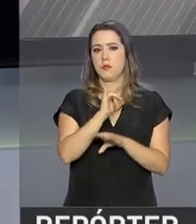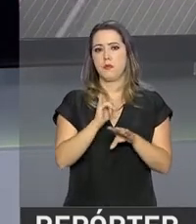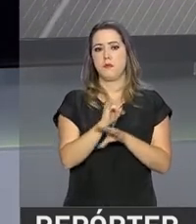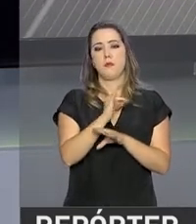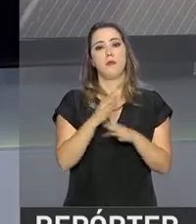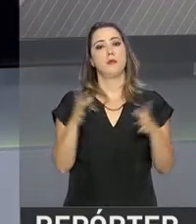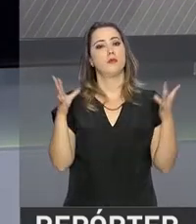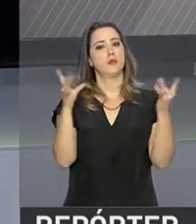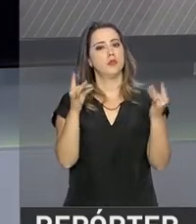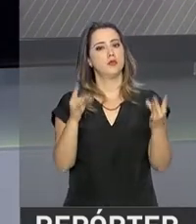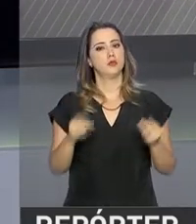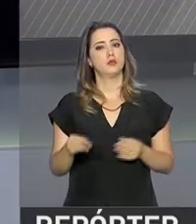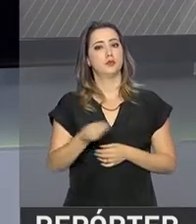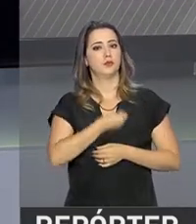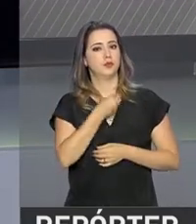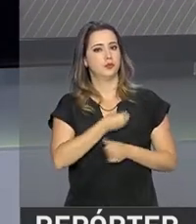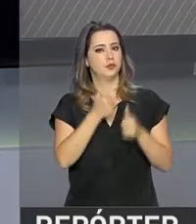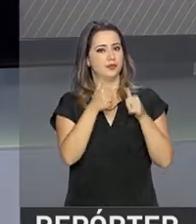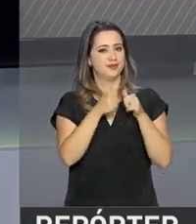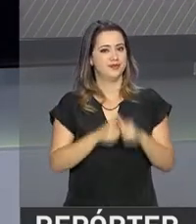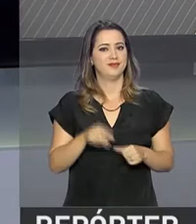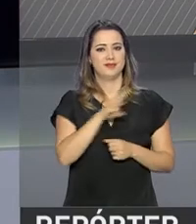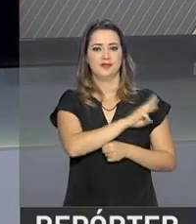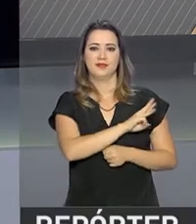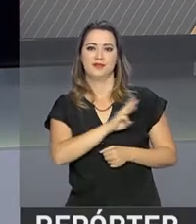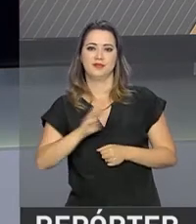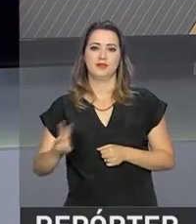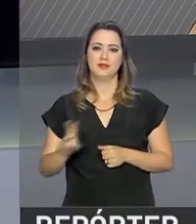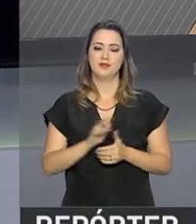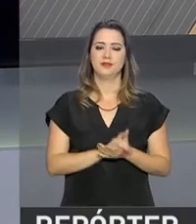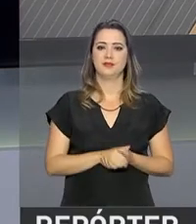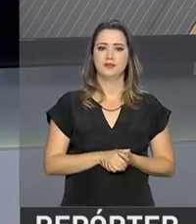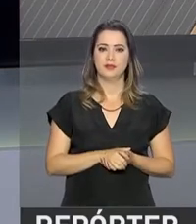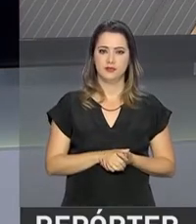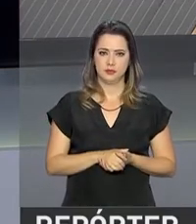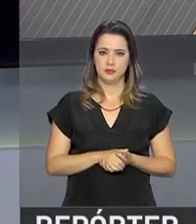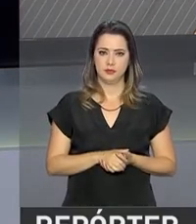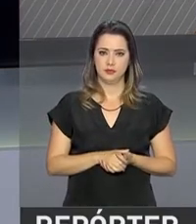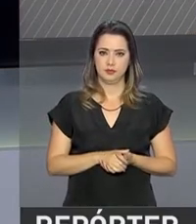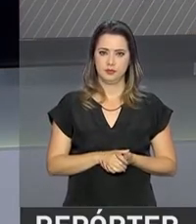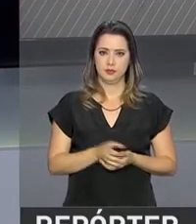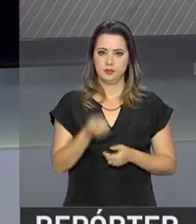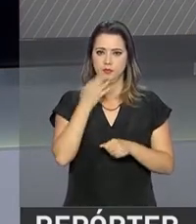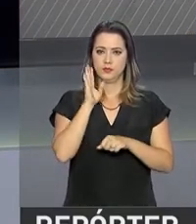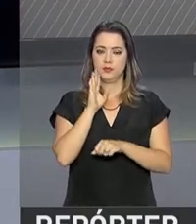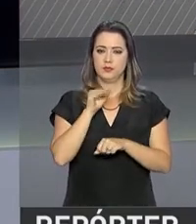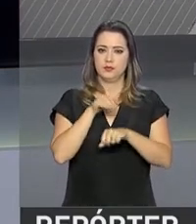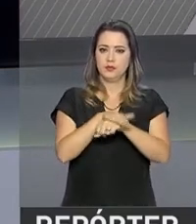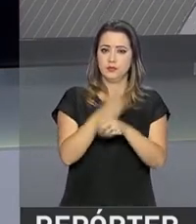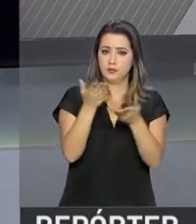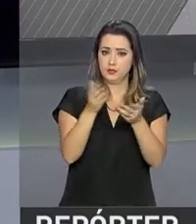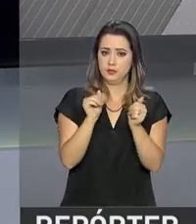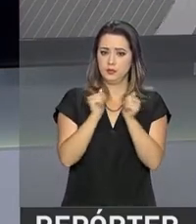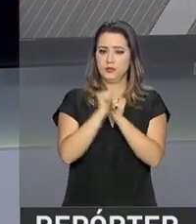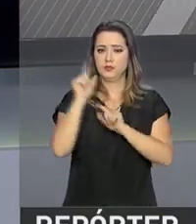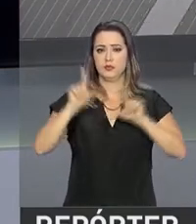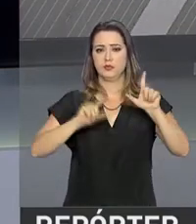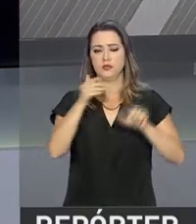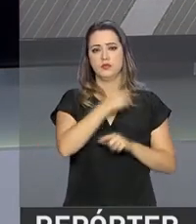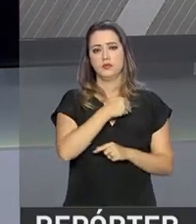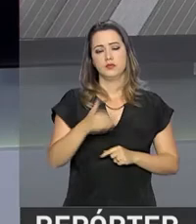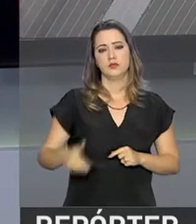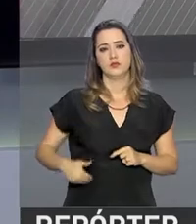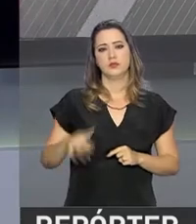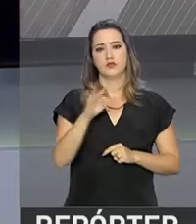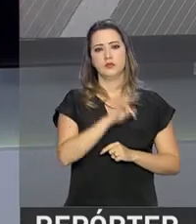reportagens no youtube a programação ao vivo está em nossa página da nbr na internet uma boa noite pra você continue com a